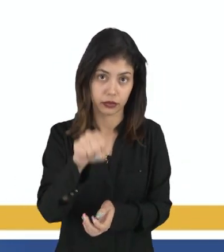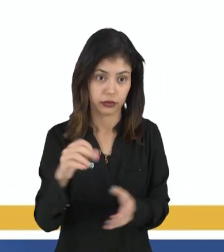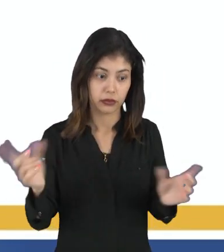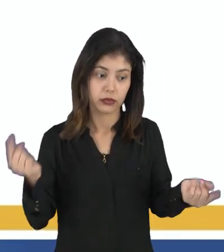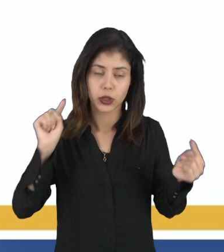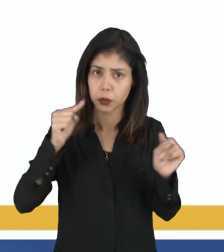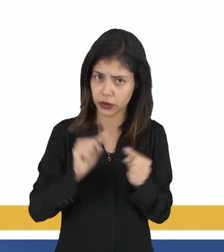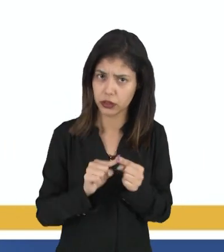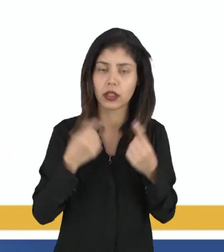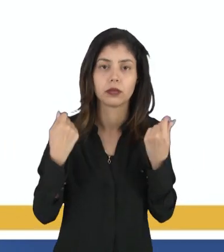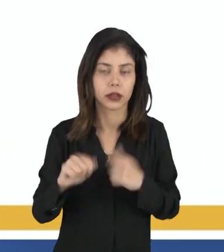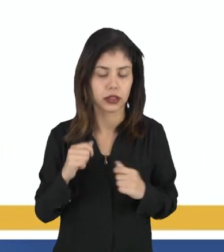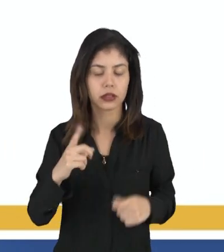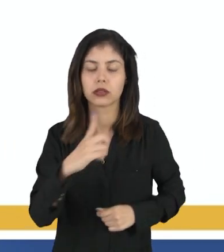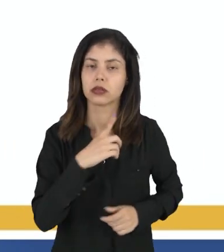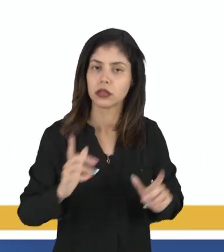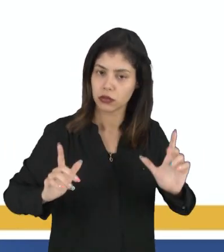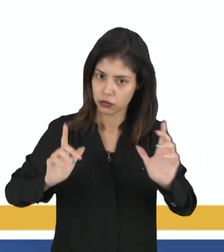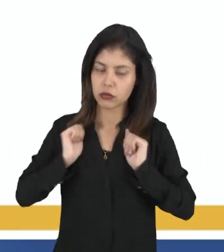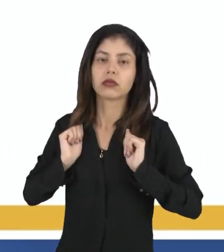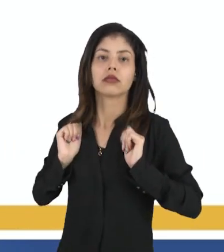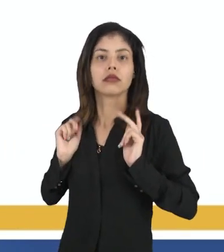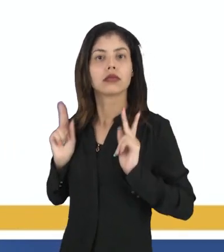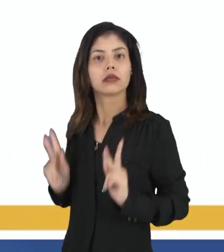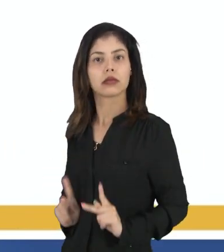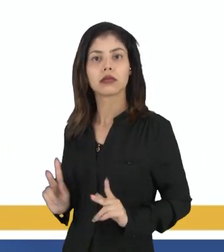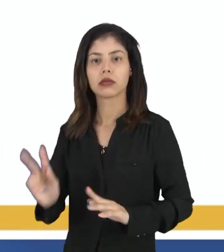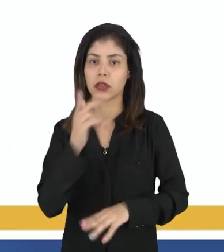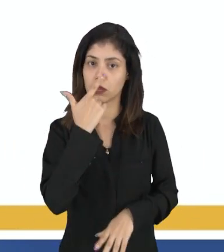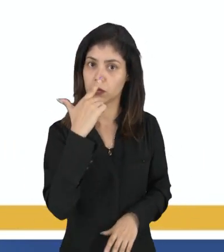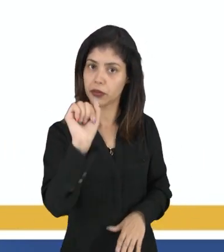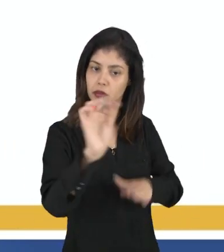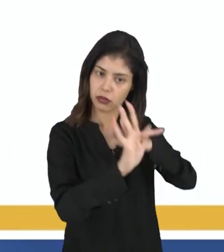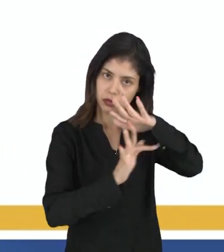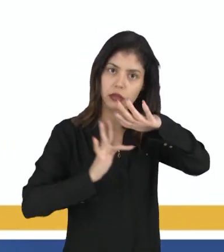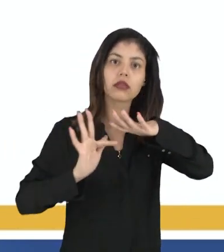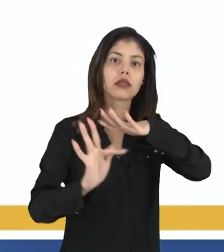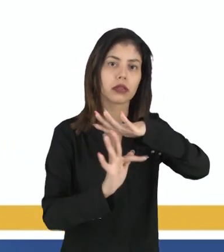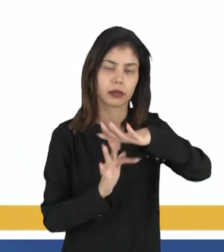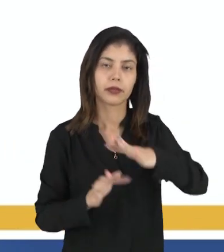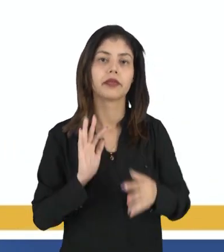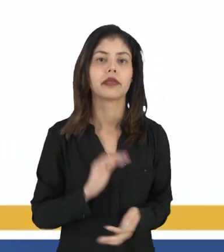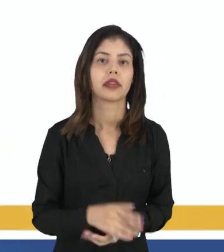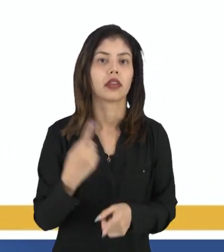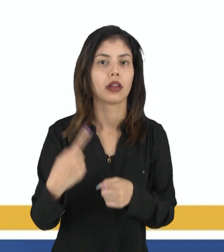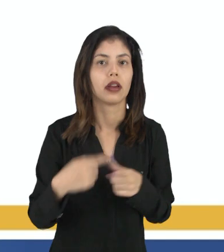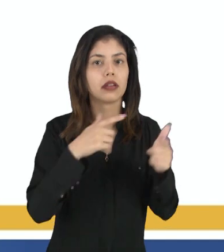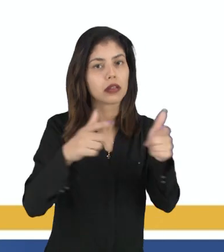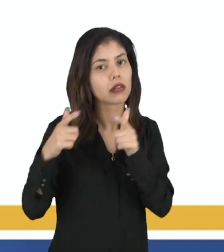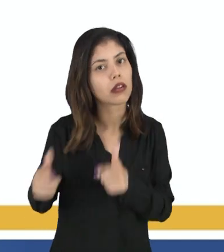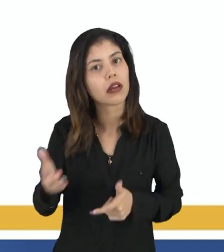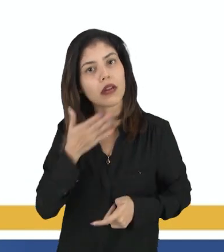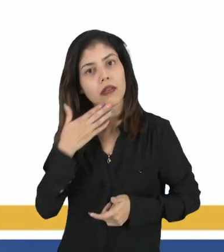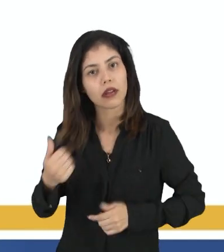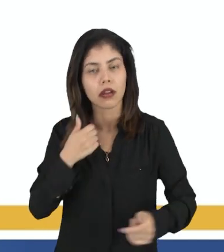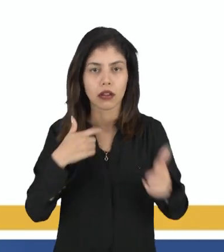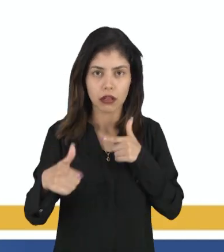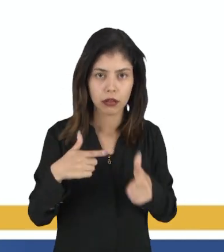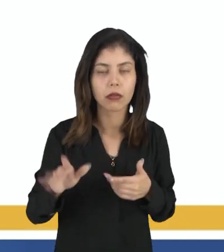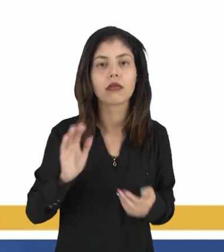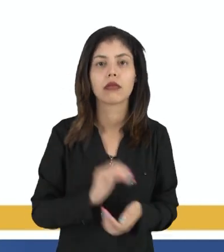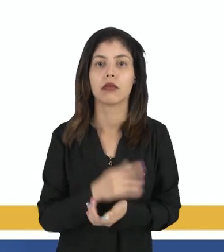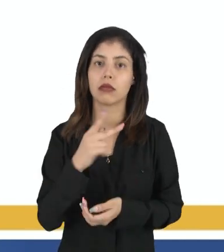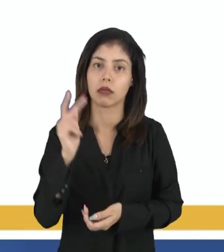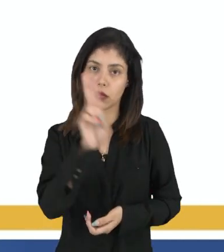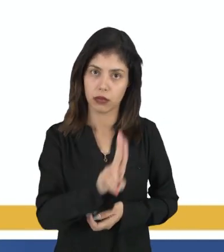sejam próximos, eles precisam utilizar a linguagem formal, porque o ambiente ele está favorecendo para o uso